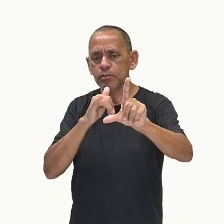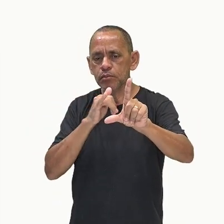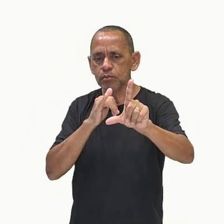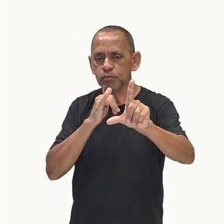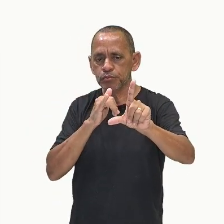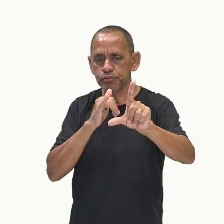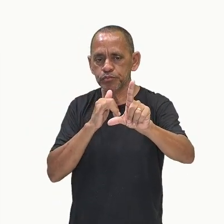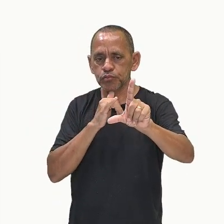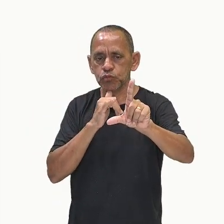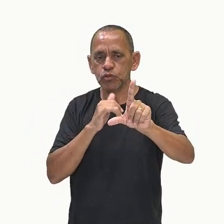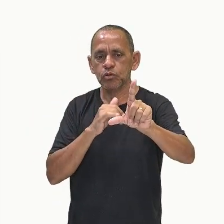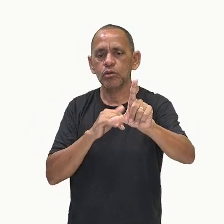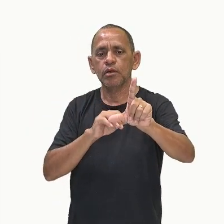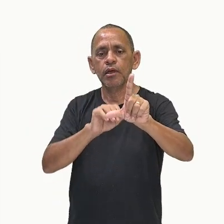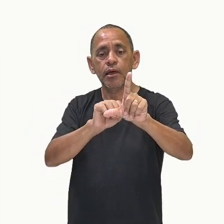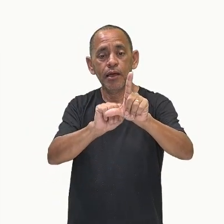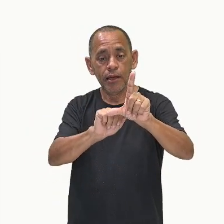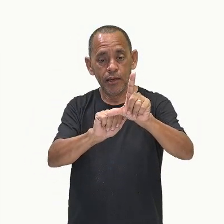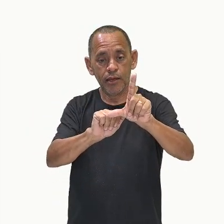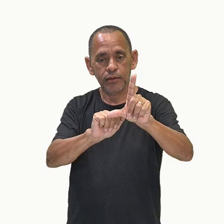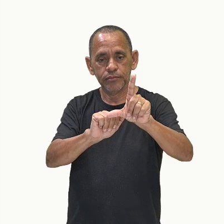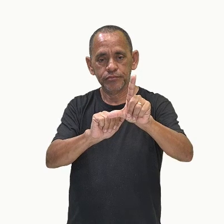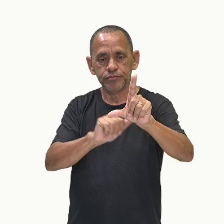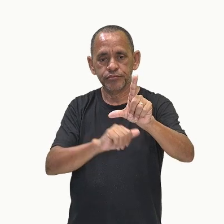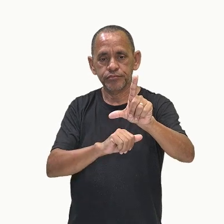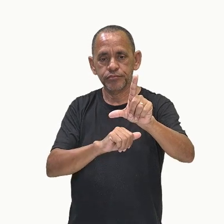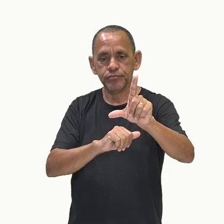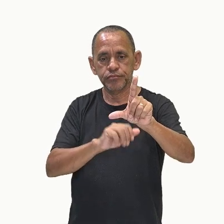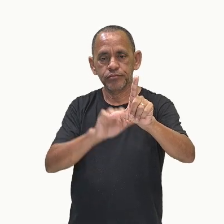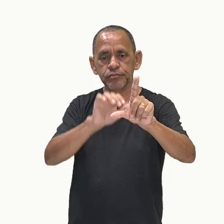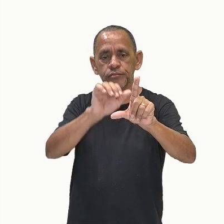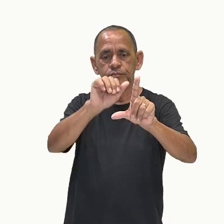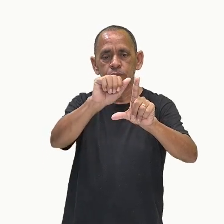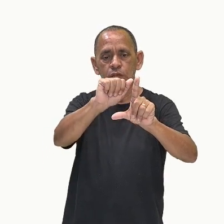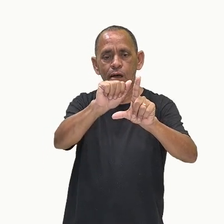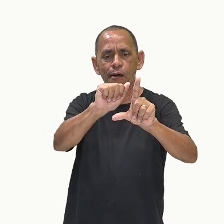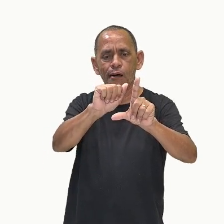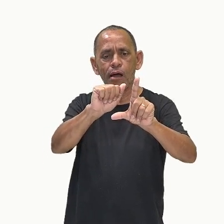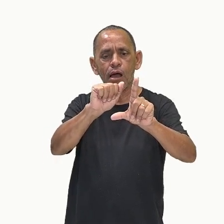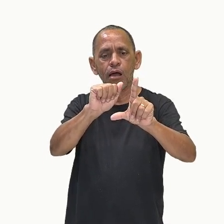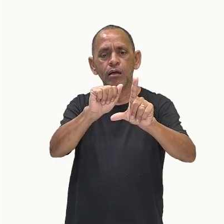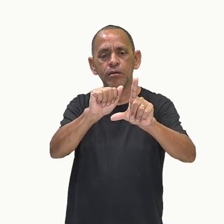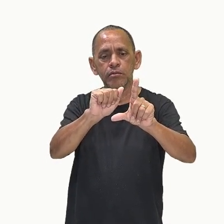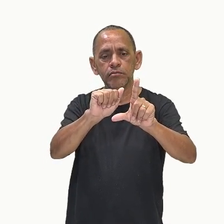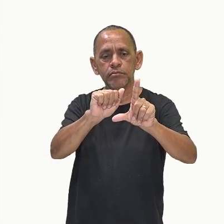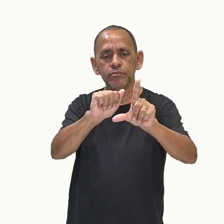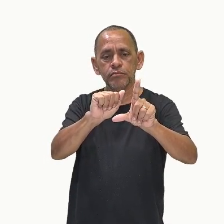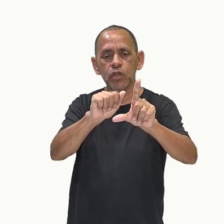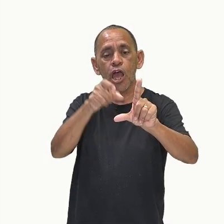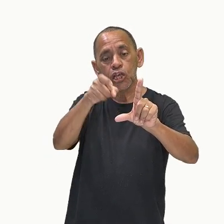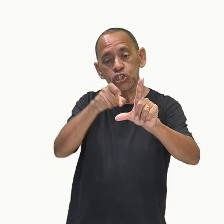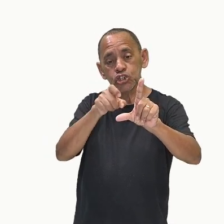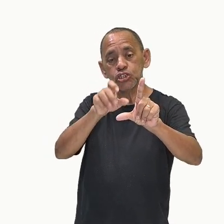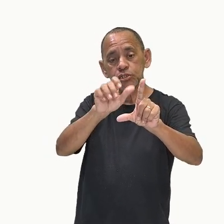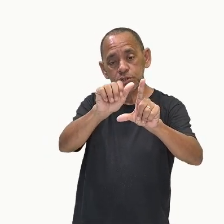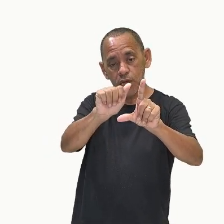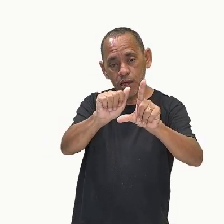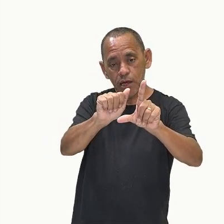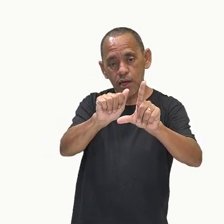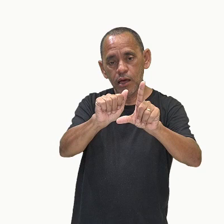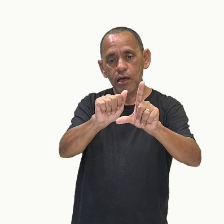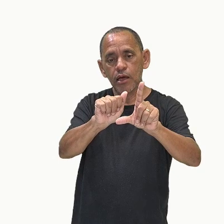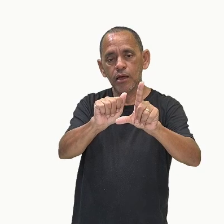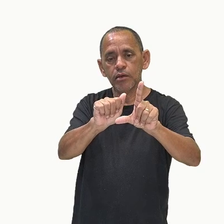ele é composto das coordenadas x índice A e y índice